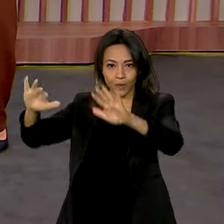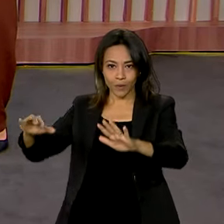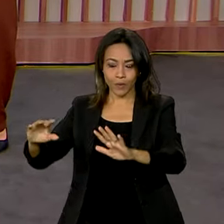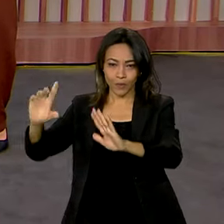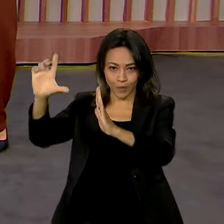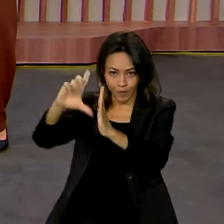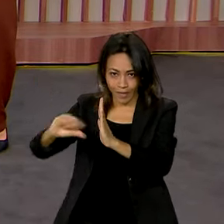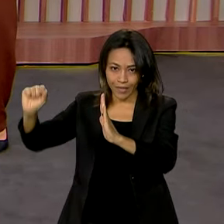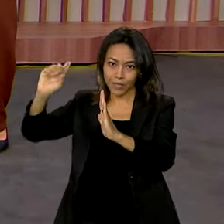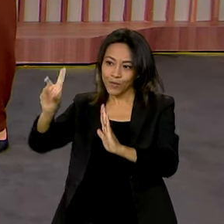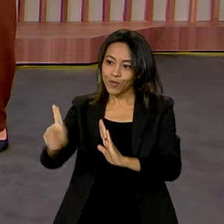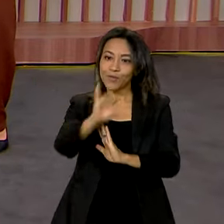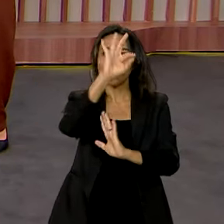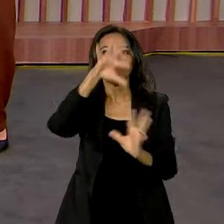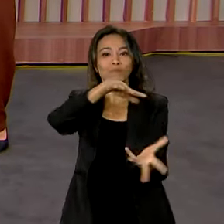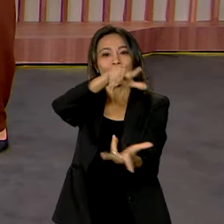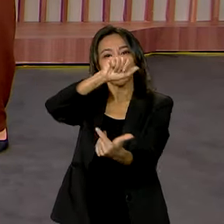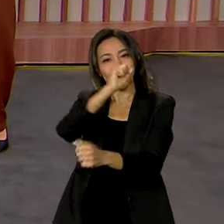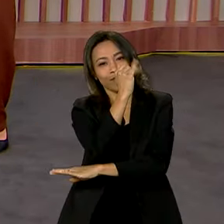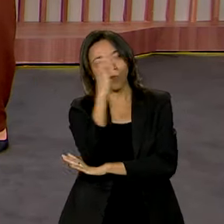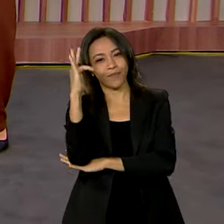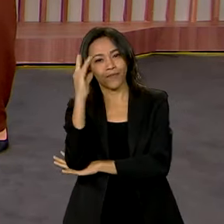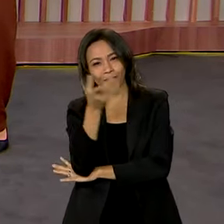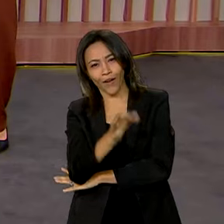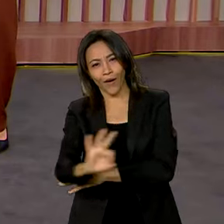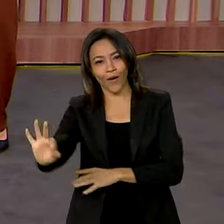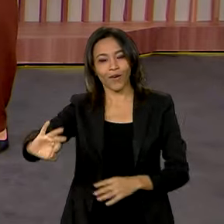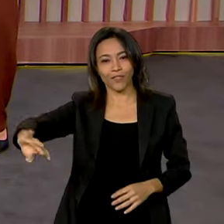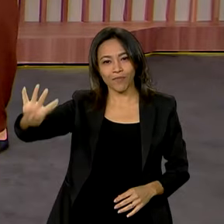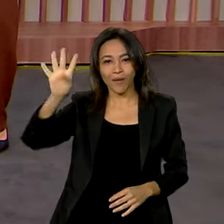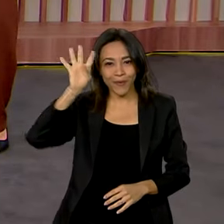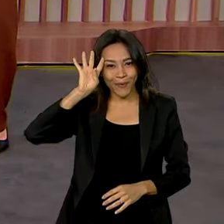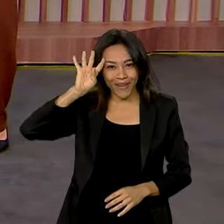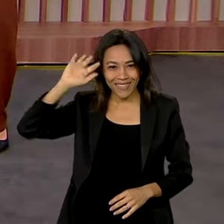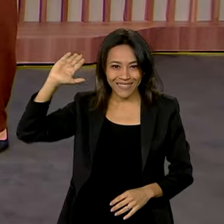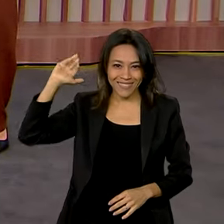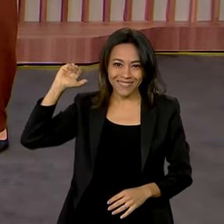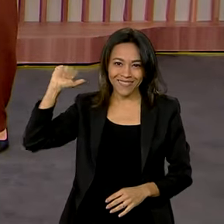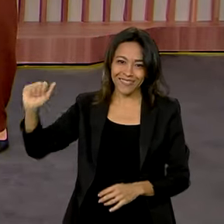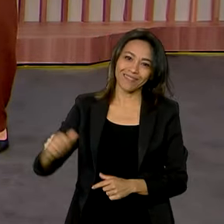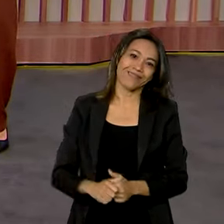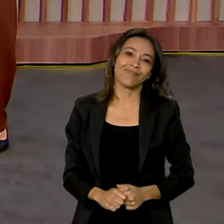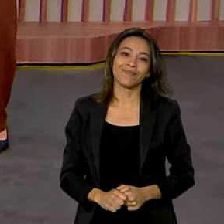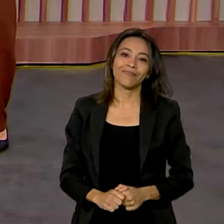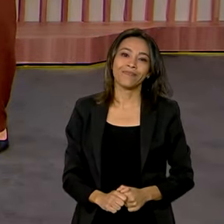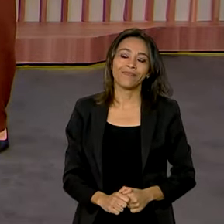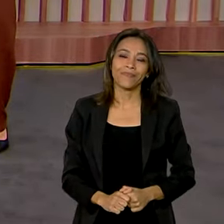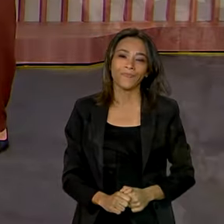marca o Dia Mundial do Meio Ambiente. Uma ótima quarta-feira para você. Até já. Tchau.